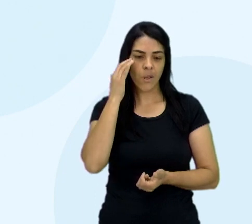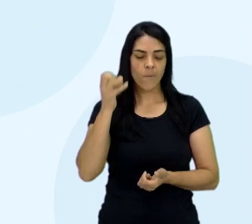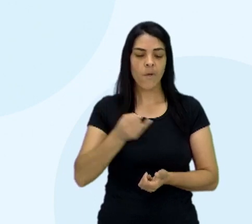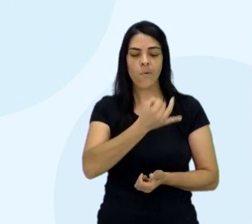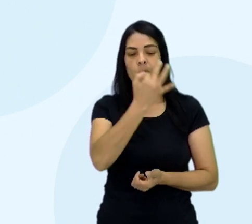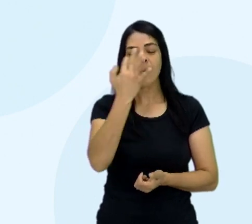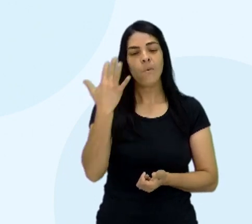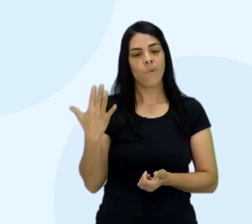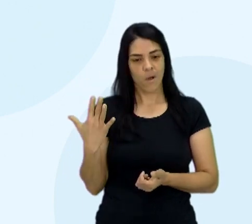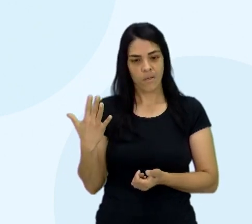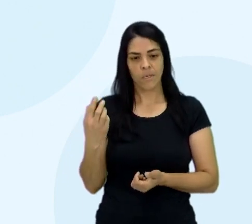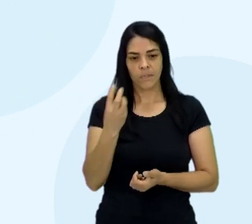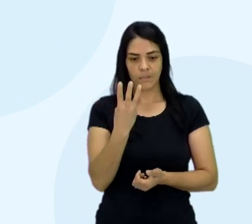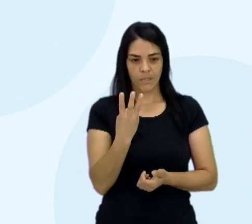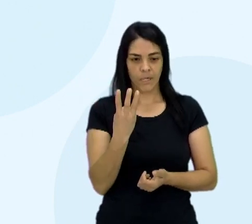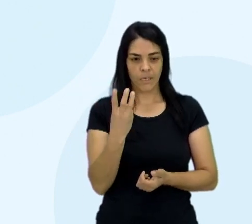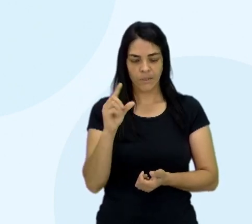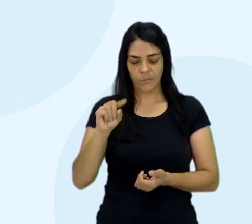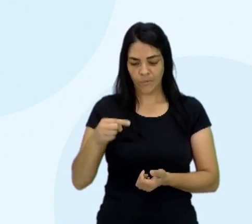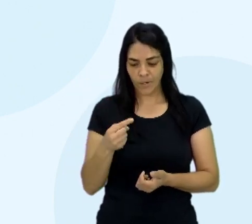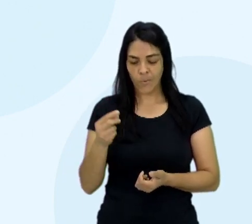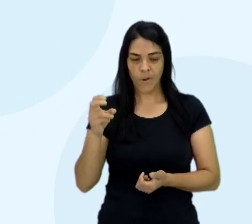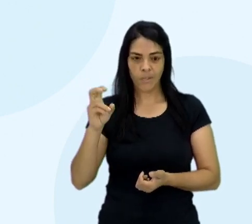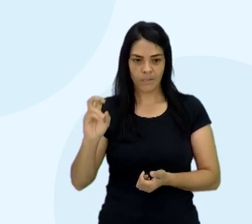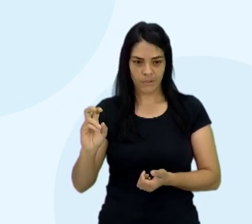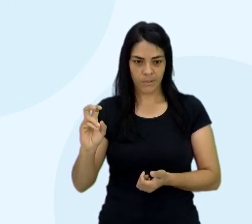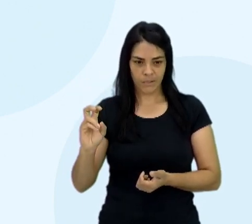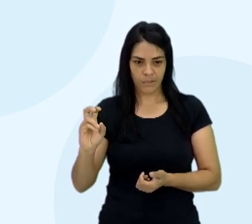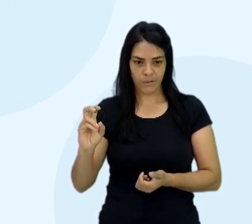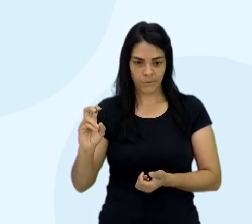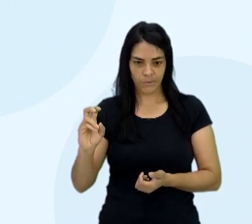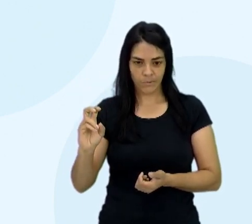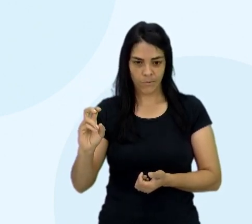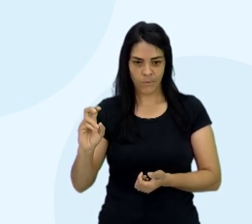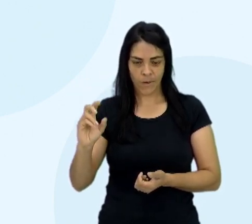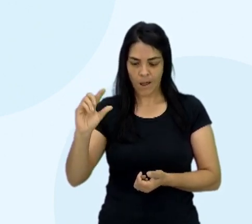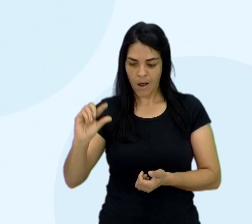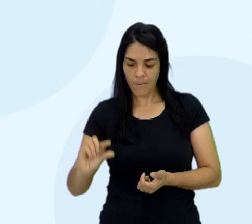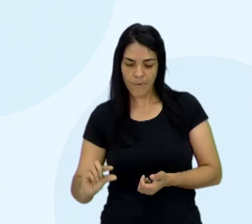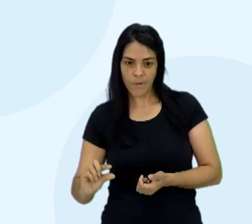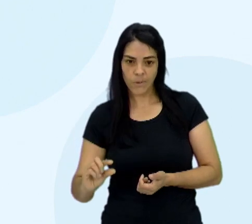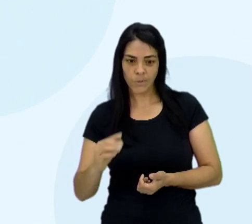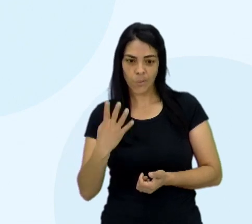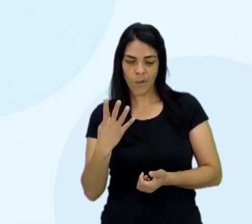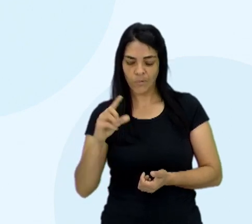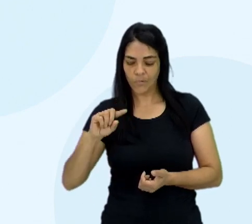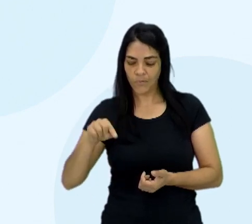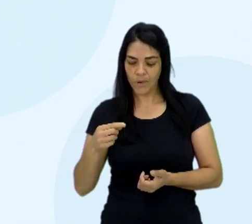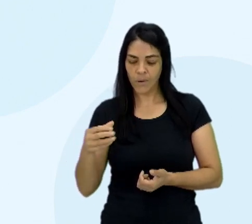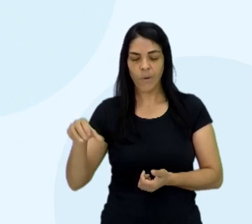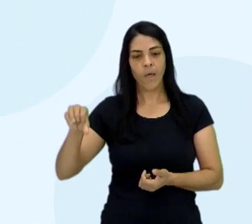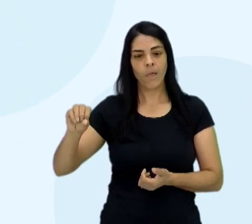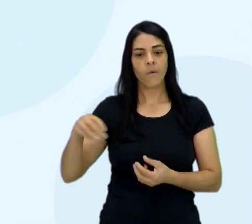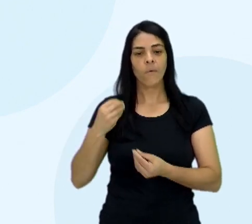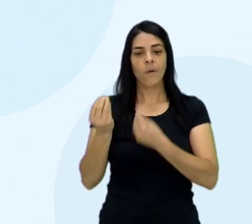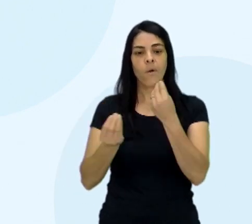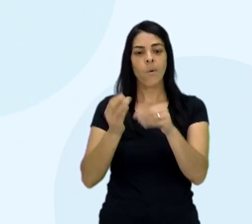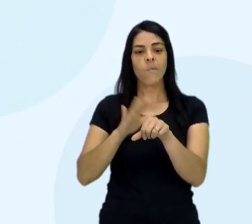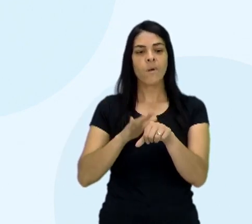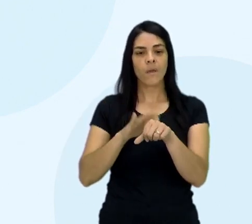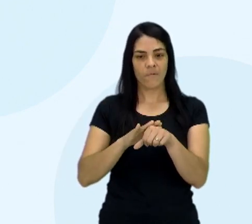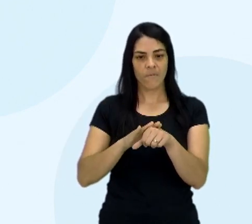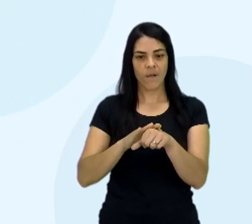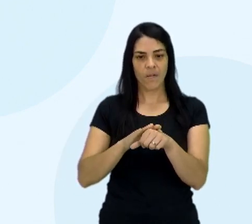vezes 3,5 é menor que 4,9. Como que eu faço isso? Divide